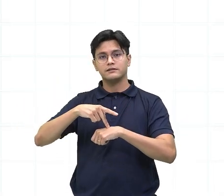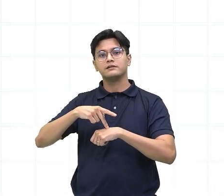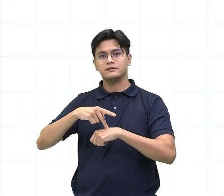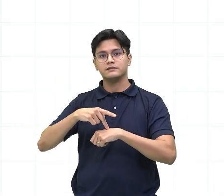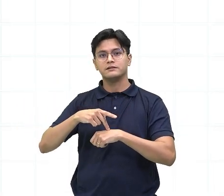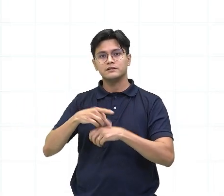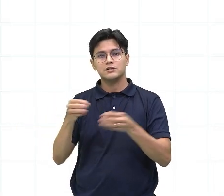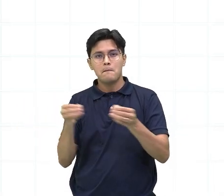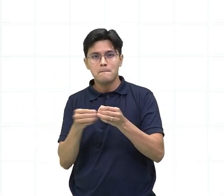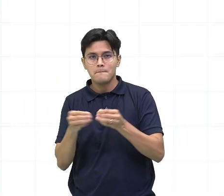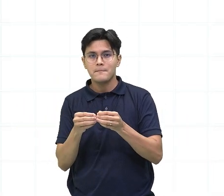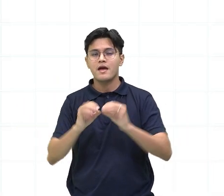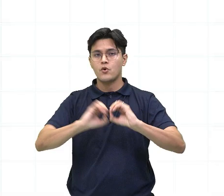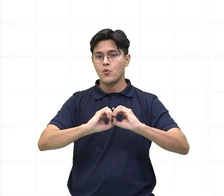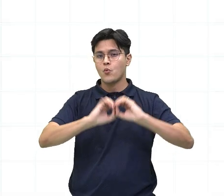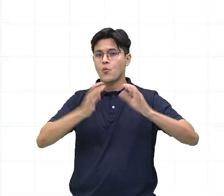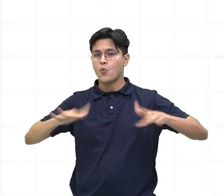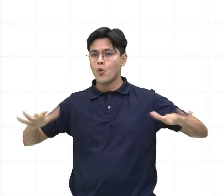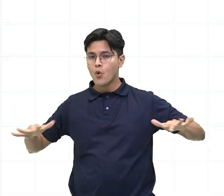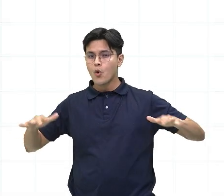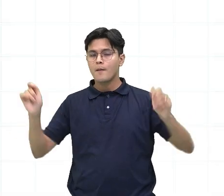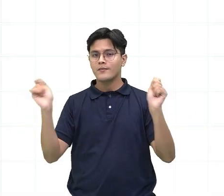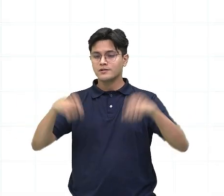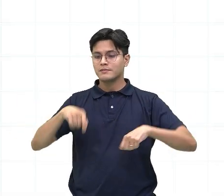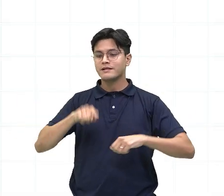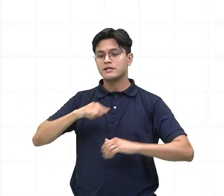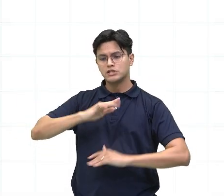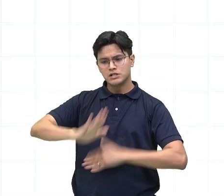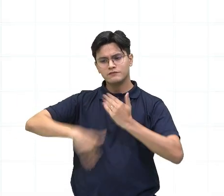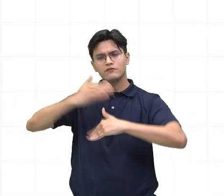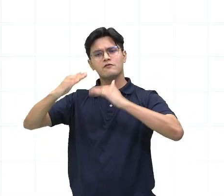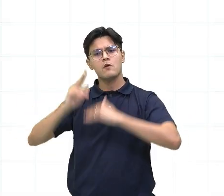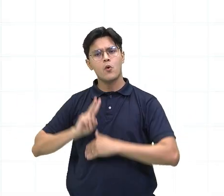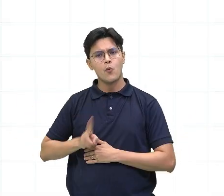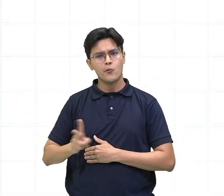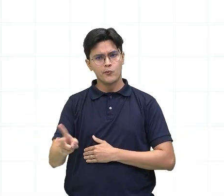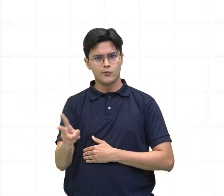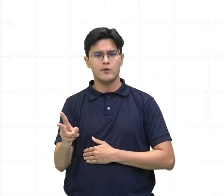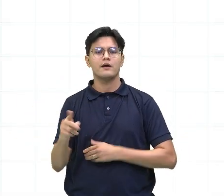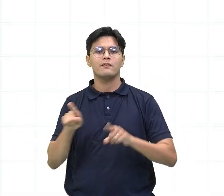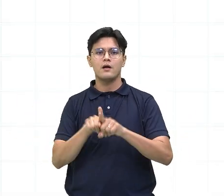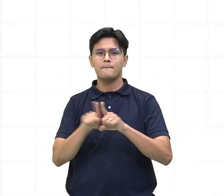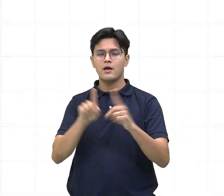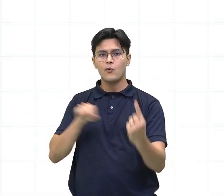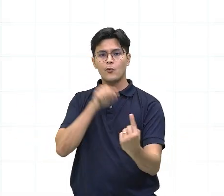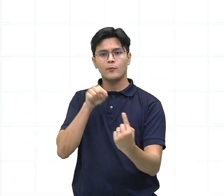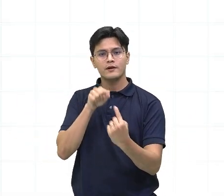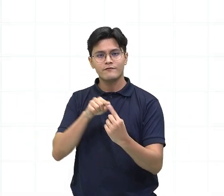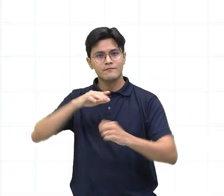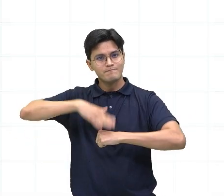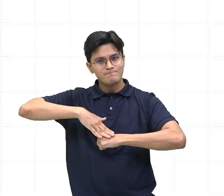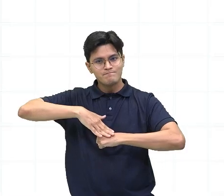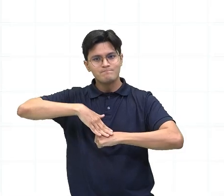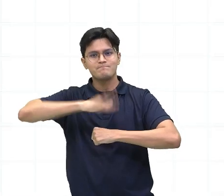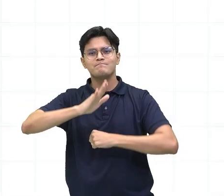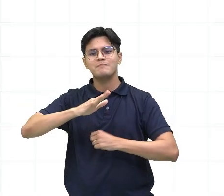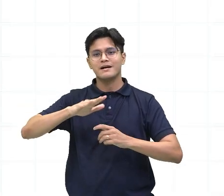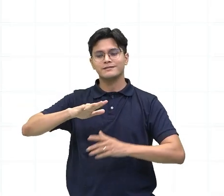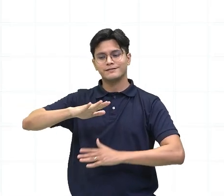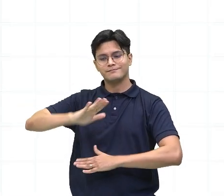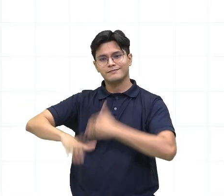Oceano Pacífico a se desenvolverem cada vez mais, né? Que visa gerar maior prosperidade para a